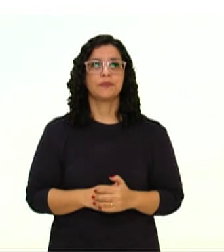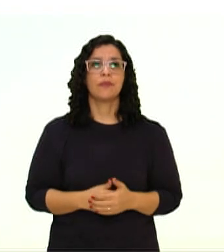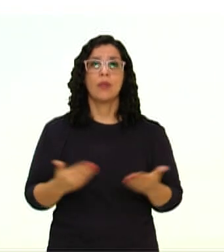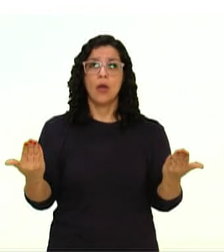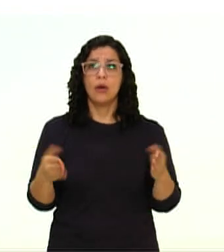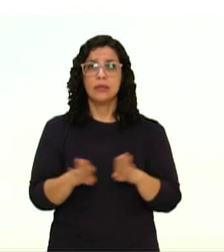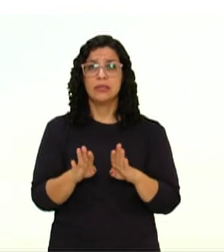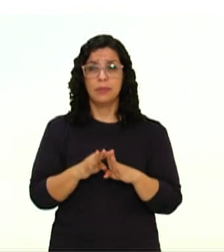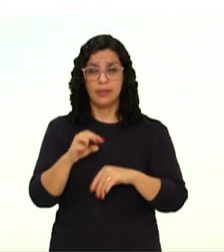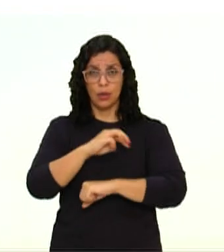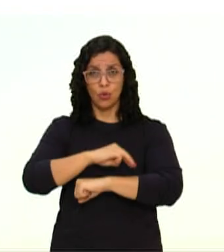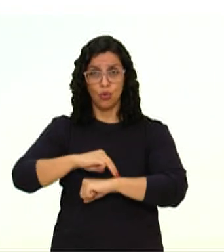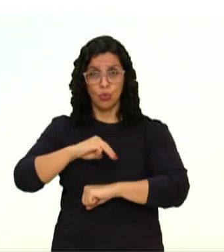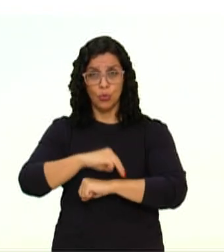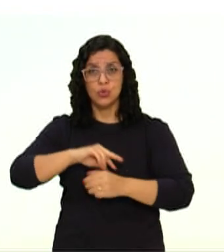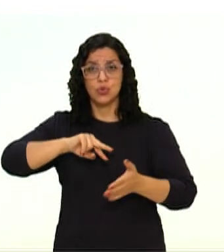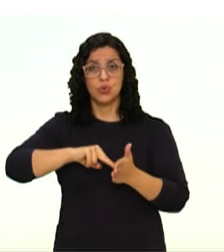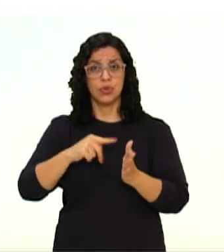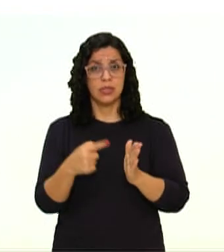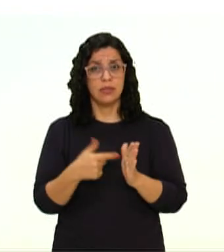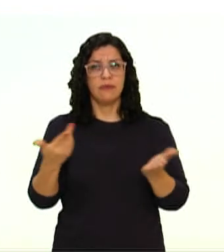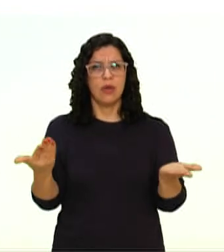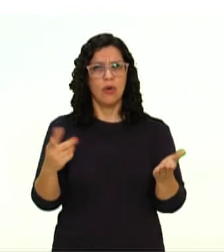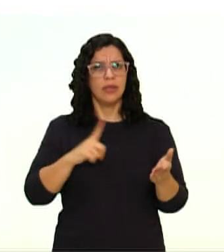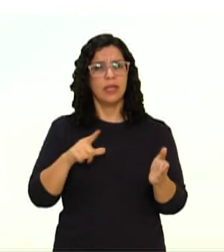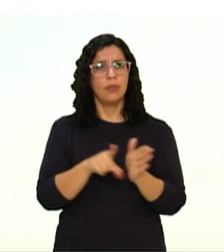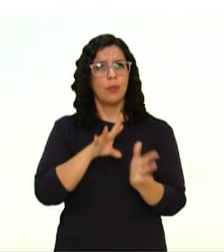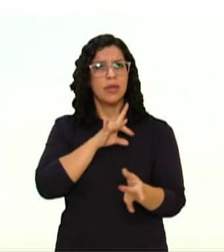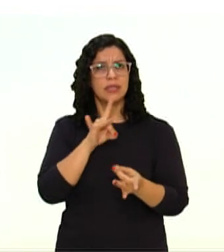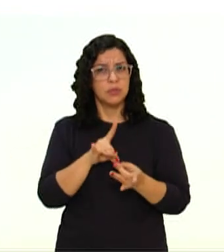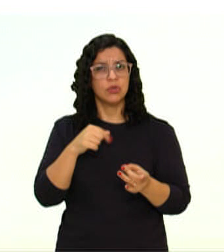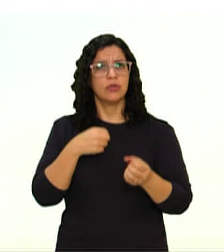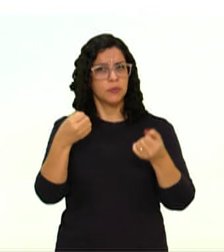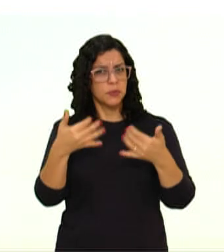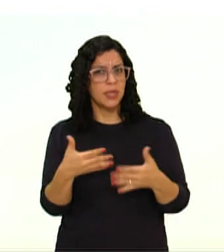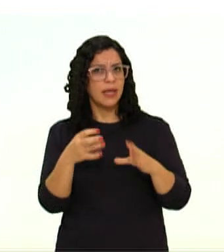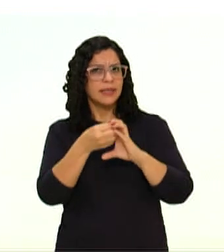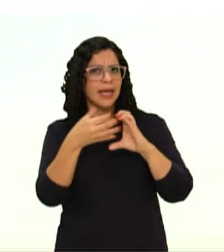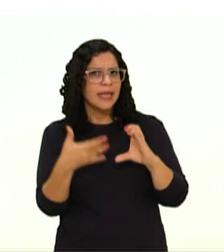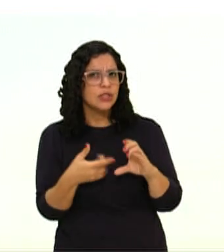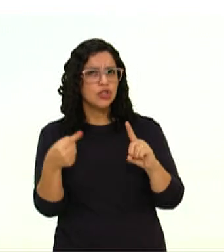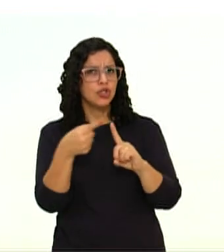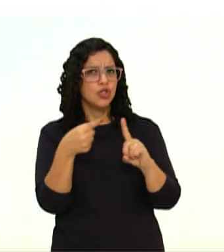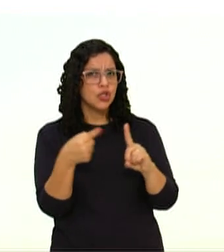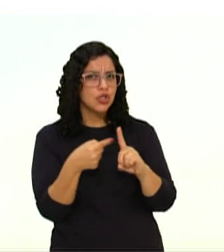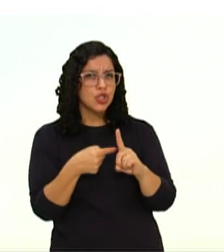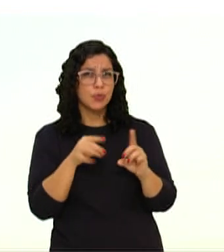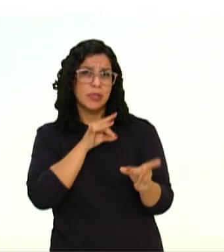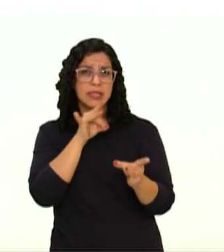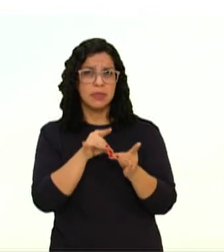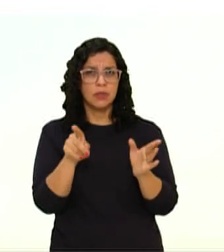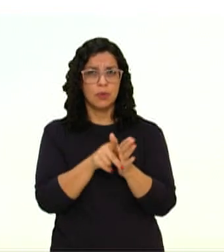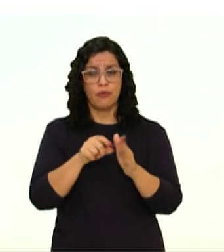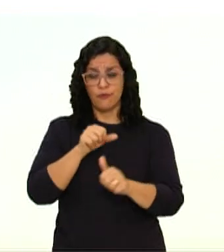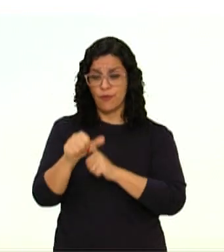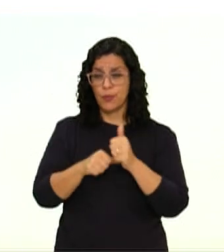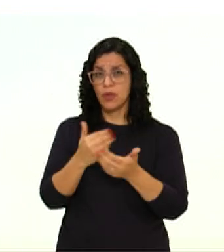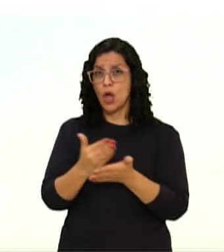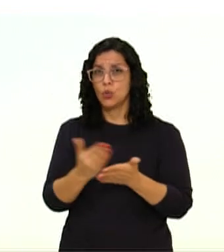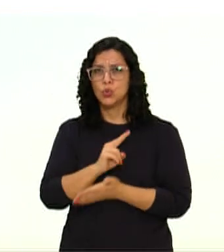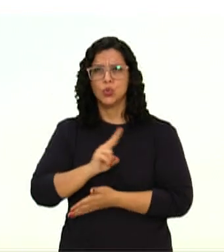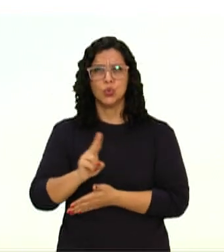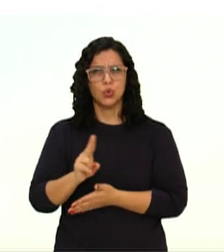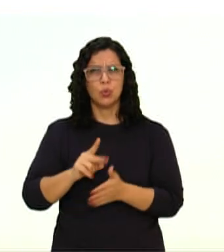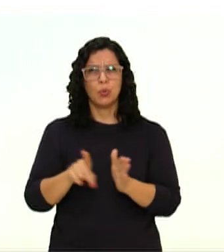O tecido muscular, gente, ele tem assim algumas especificidades que a gente já vai ver ali na sequência, Algumas coisas que modificam alguns nomes